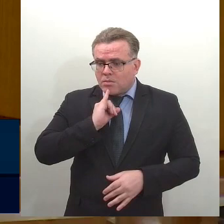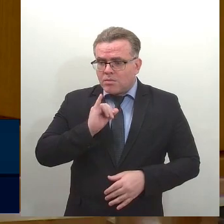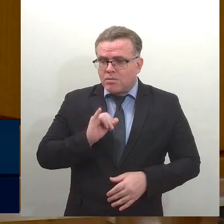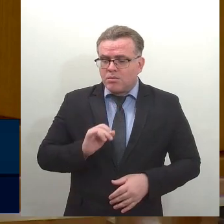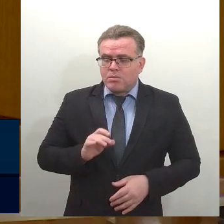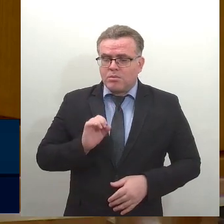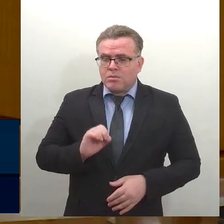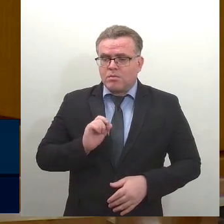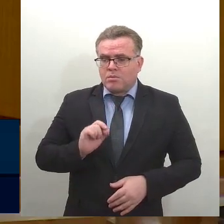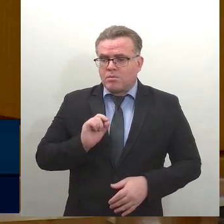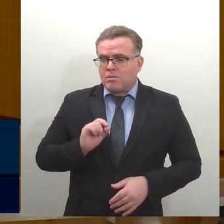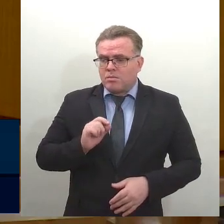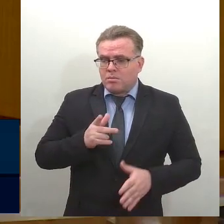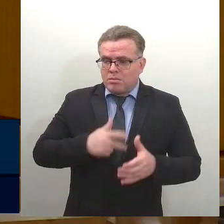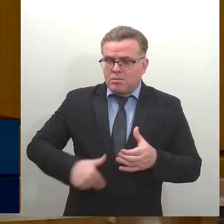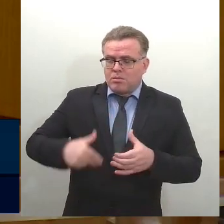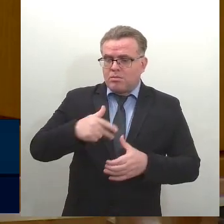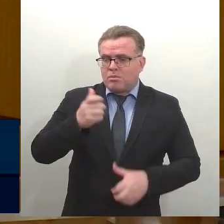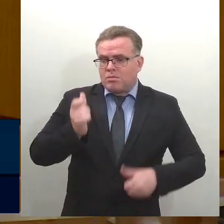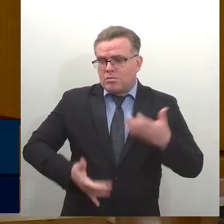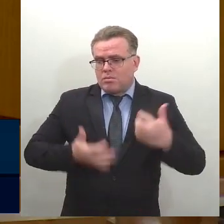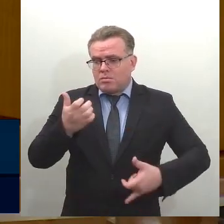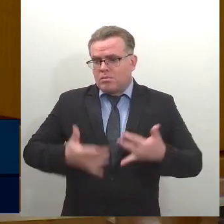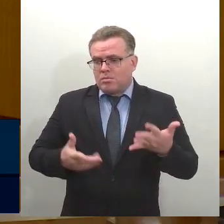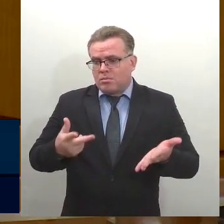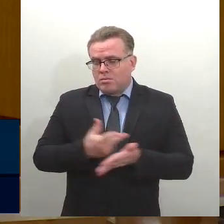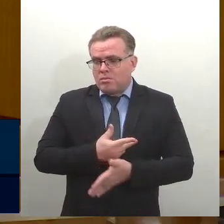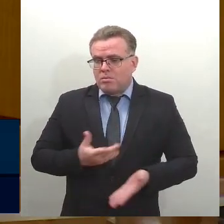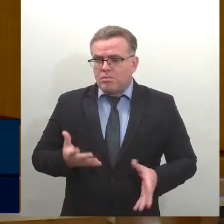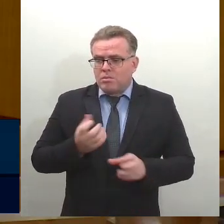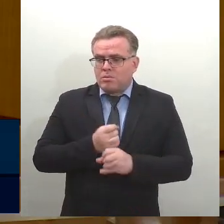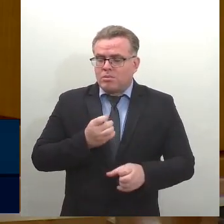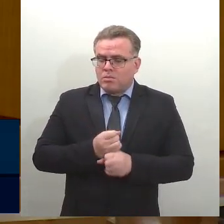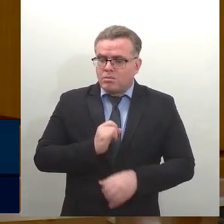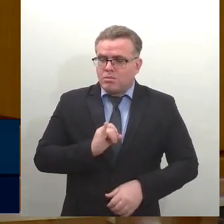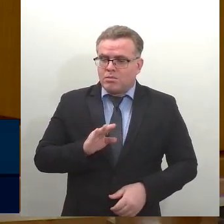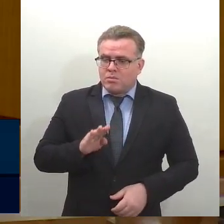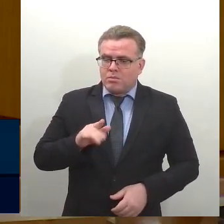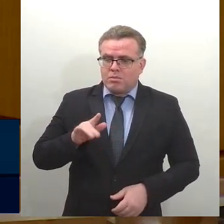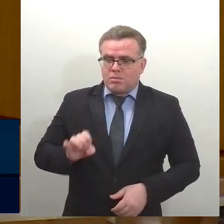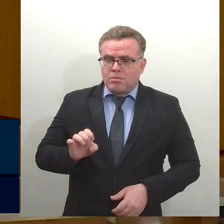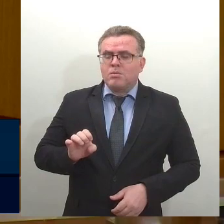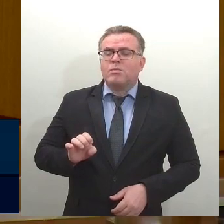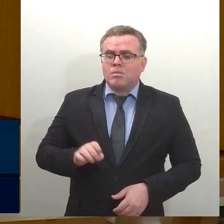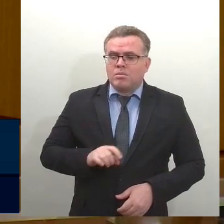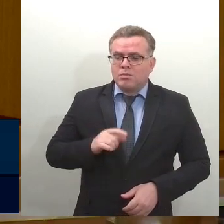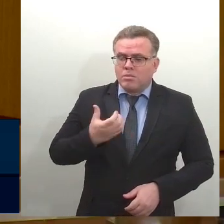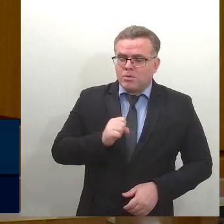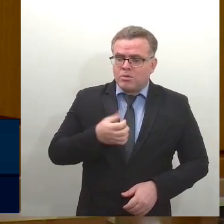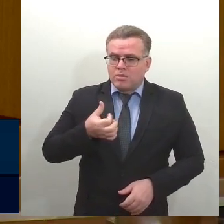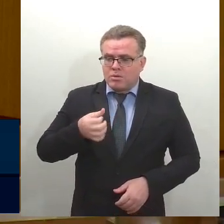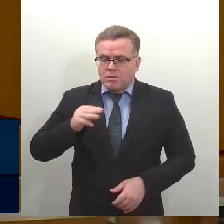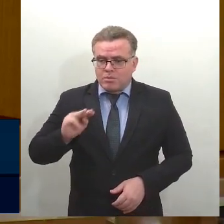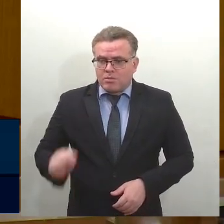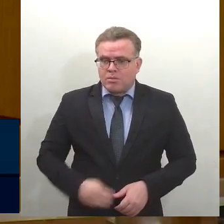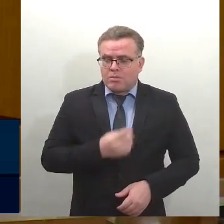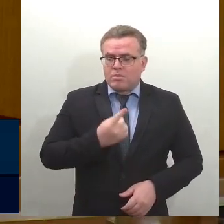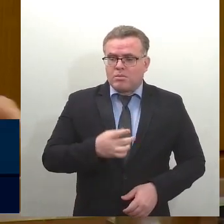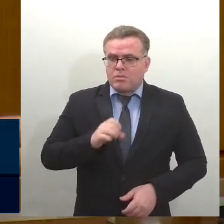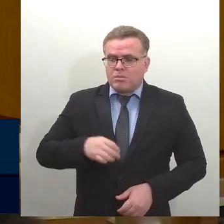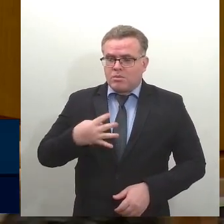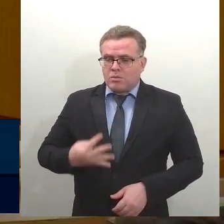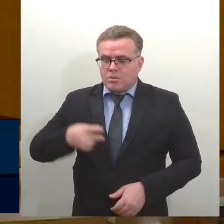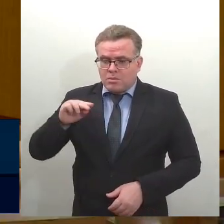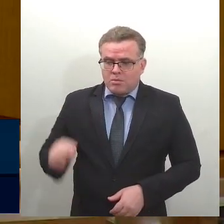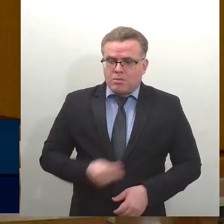falar dos dados do IBGE, que tirou Itabaiana de 86 mil habitantes para 104 mil habitantes de 2012 a